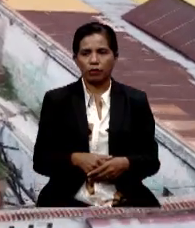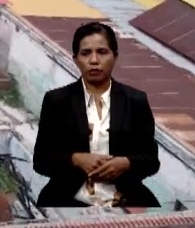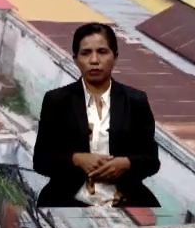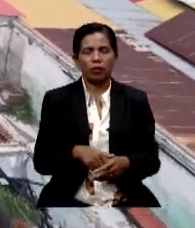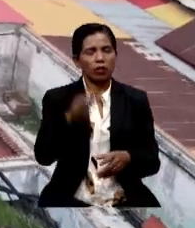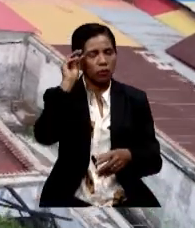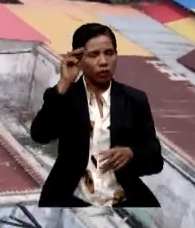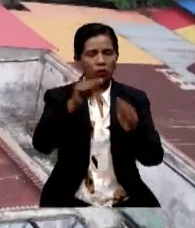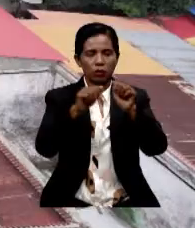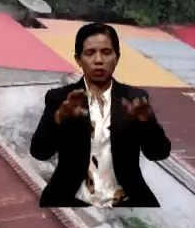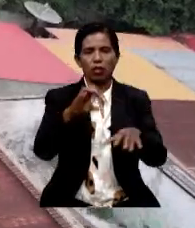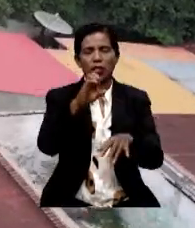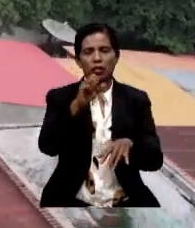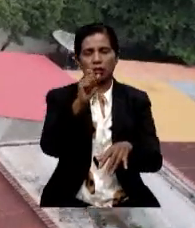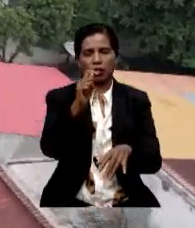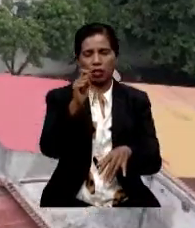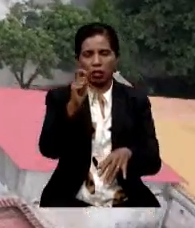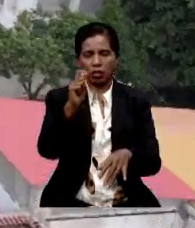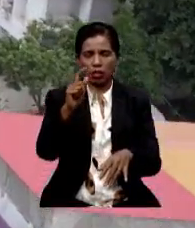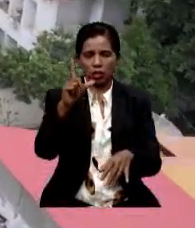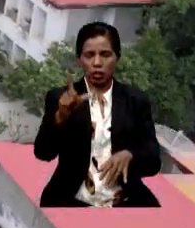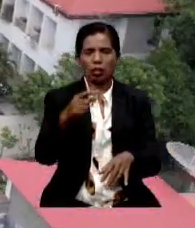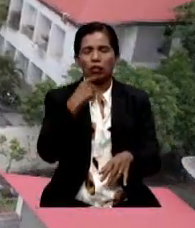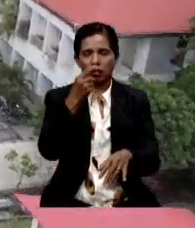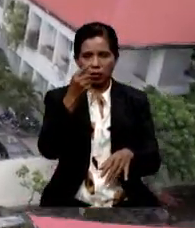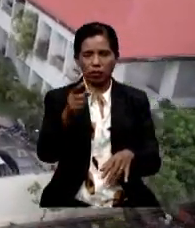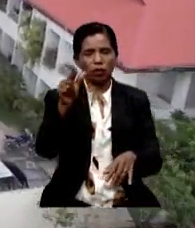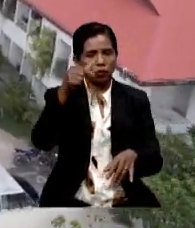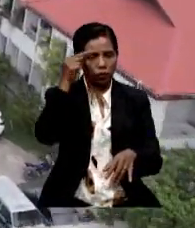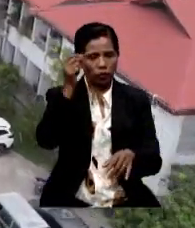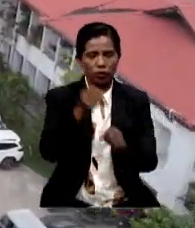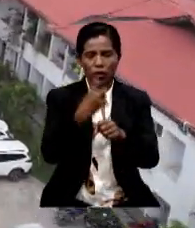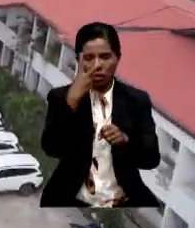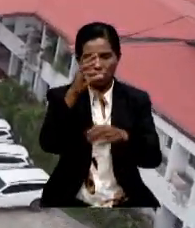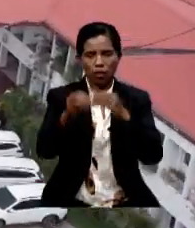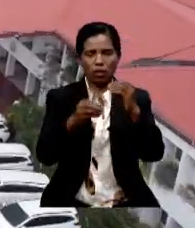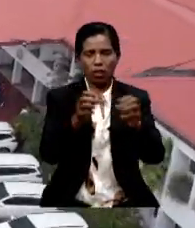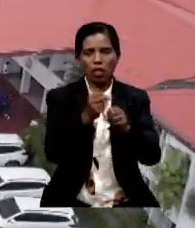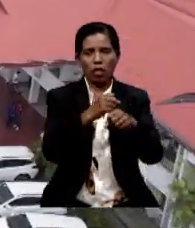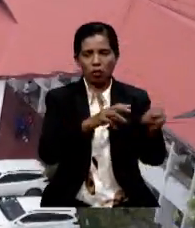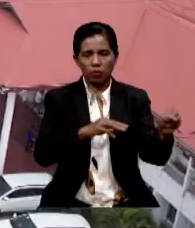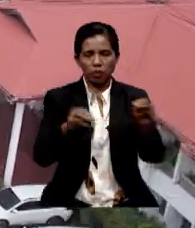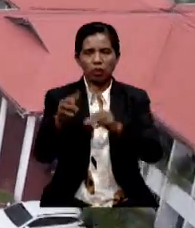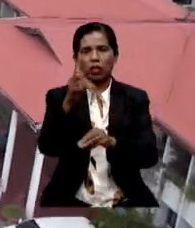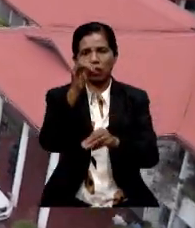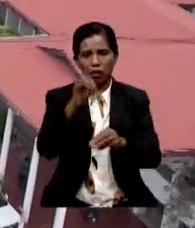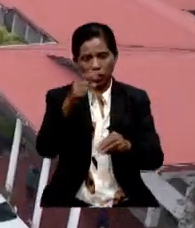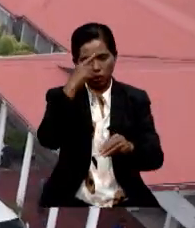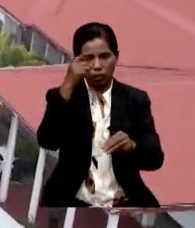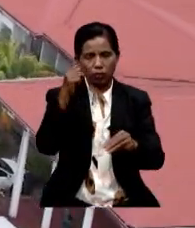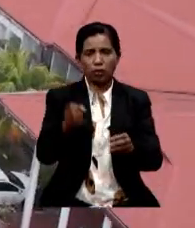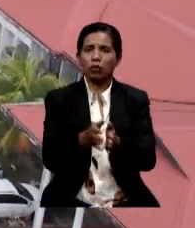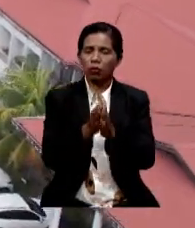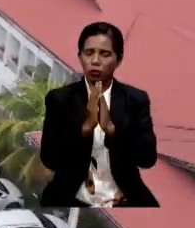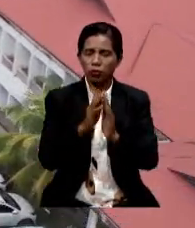ministro administração estatal Tomás do Rosário Cabral hateten governo se halo controlo no halo mudança capital dili tamane Nia